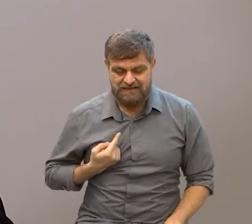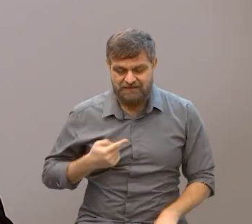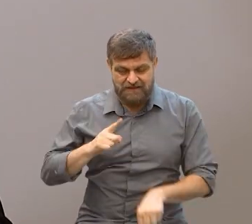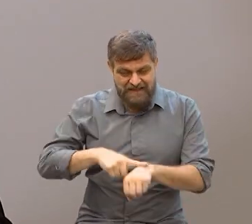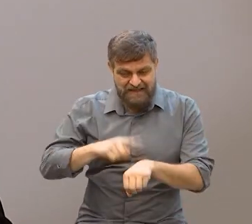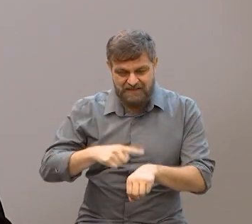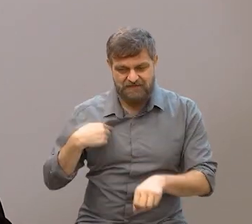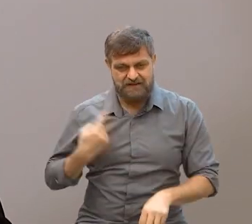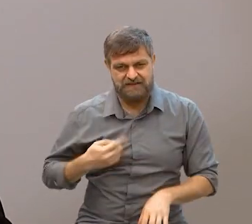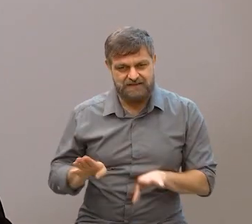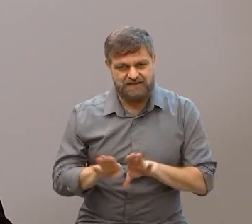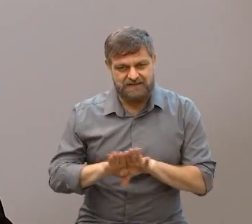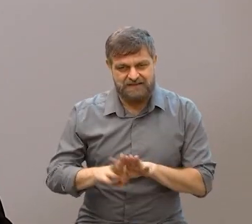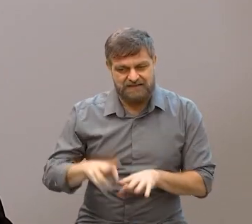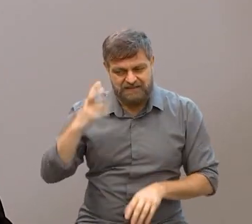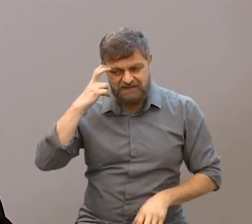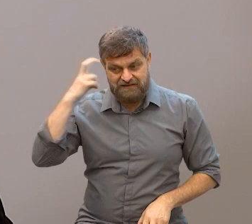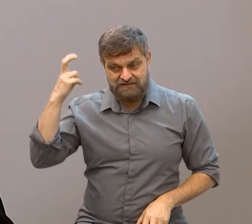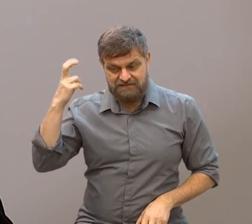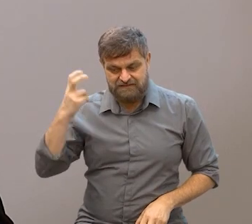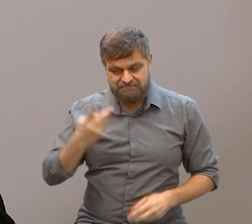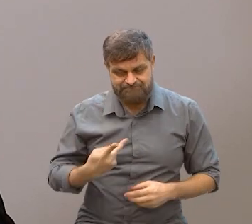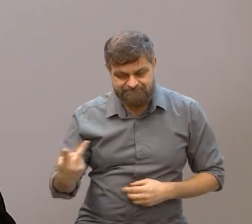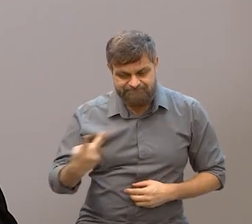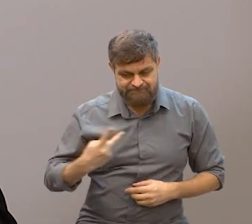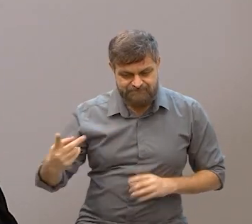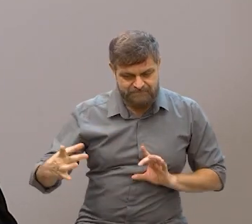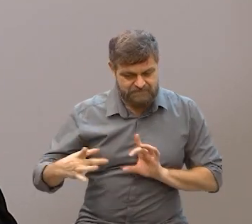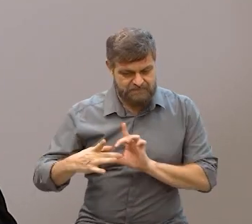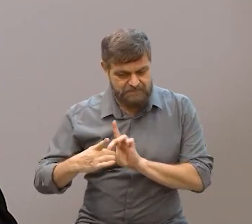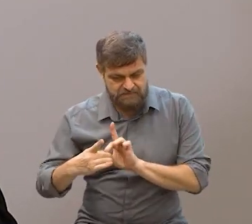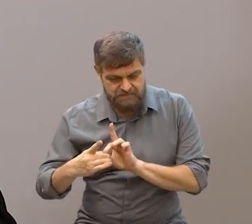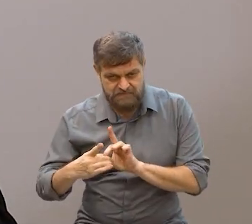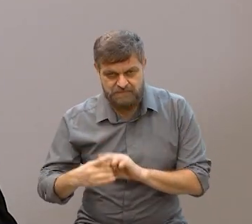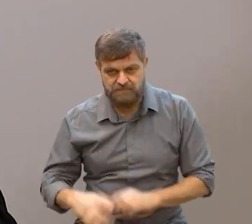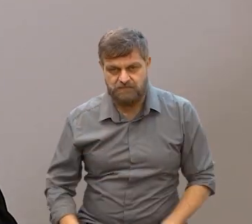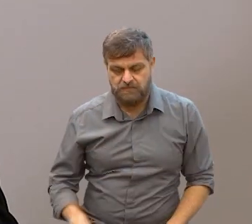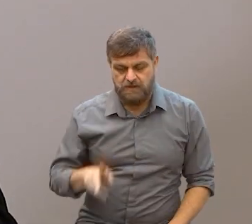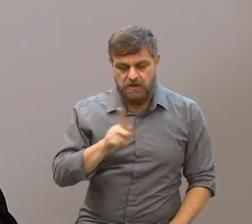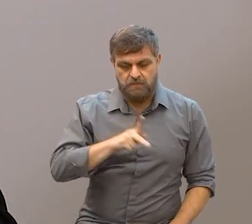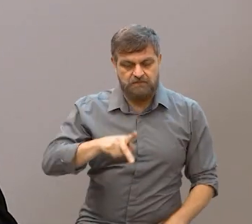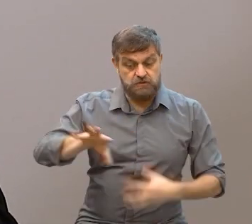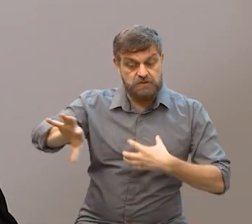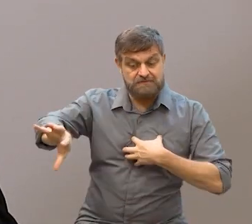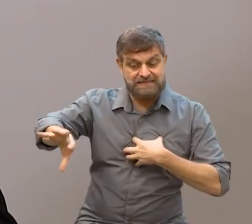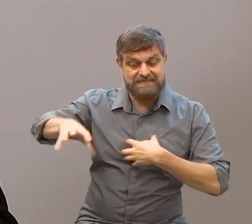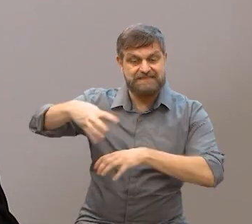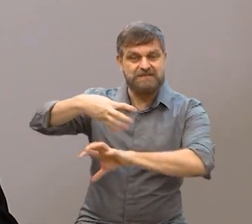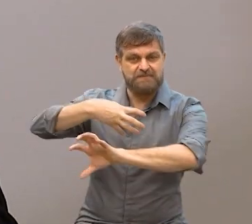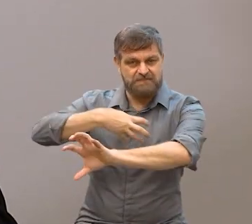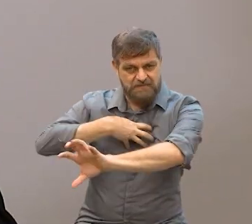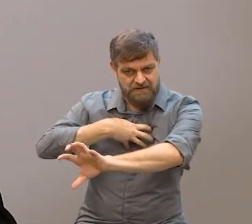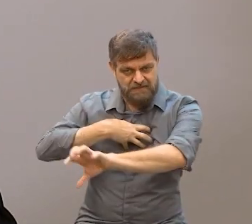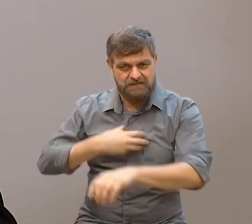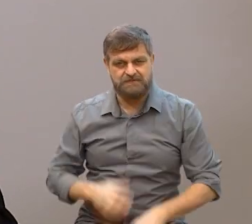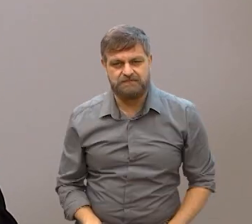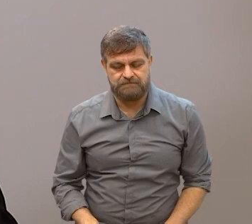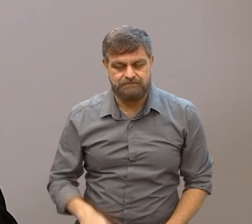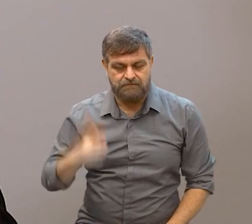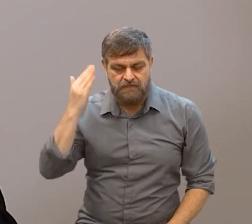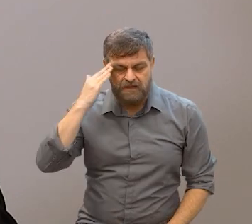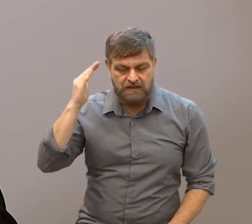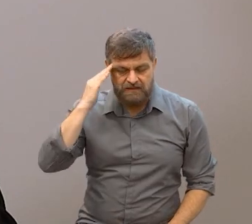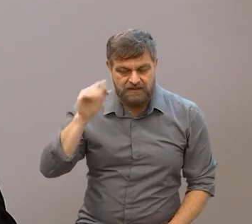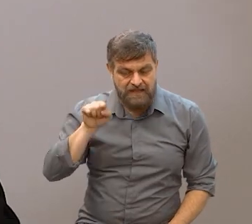interessante nós pensarmos na inteligência interpessoal nossa, de professor. Coloque-se no lugar do aluno, não é? E entenda